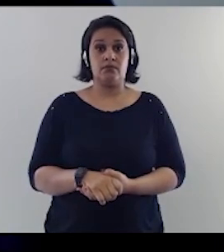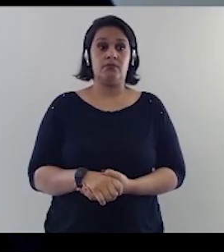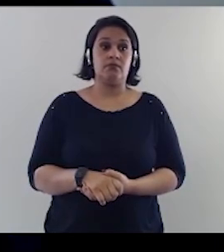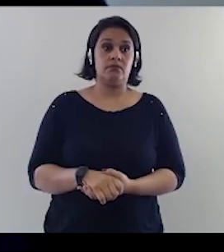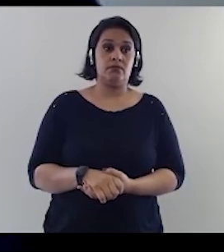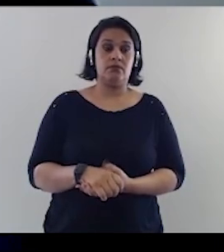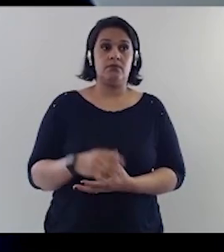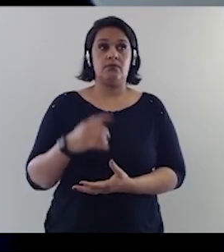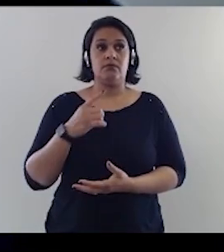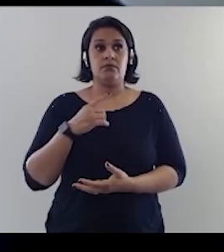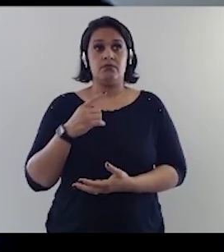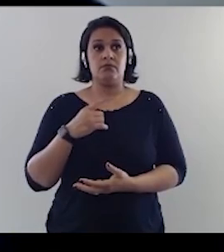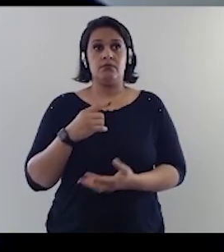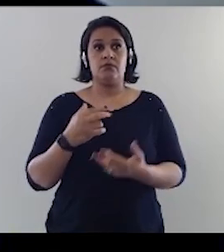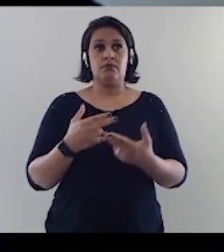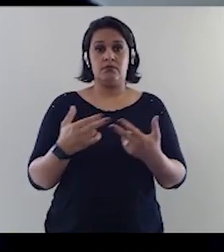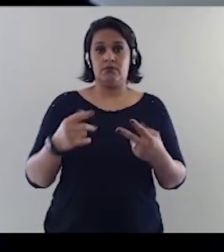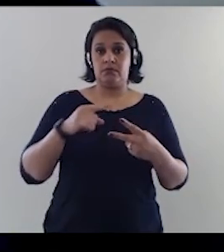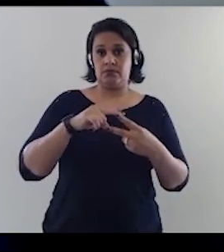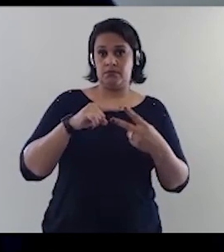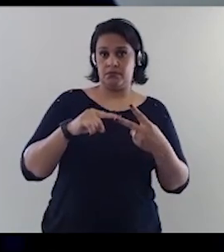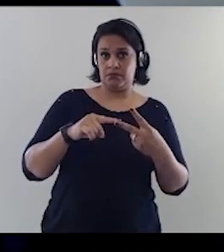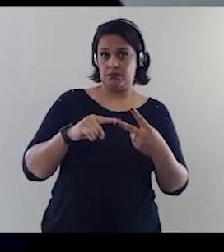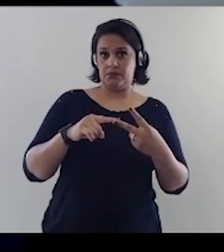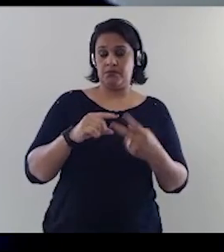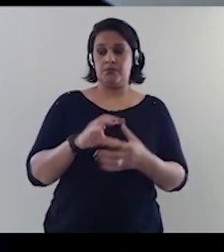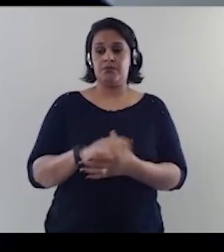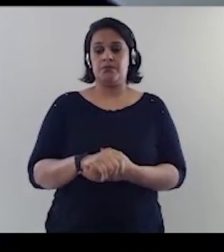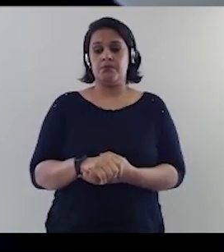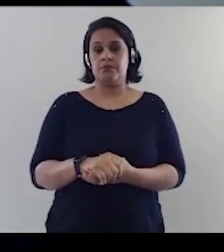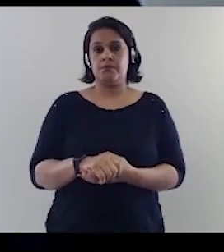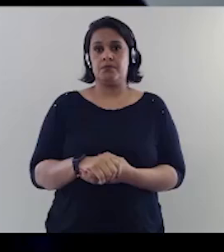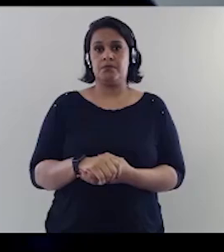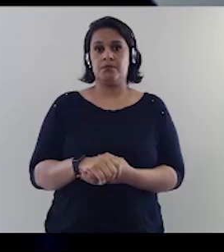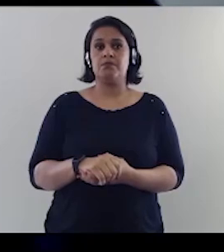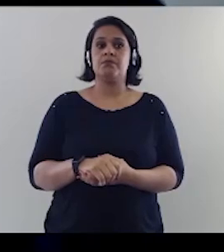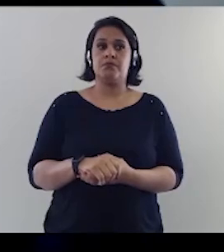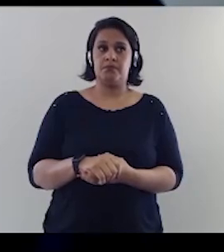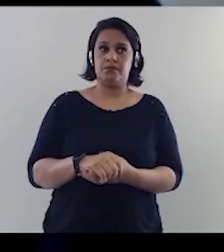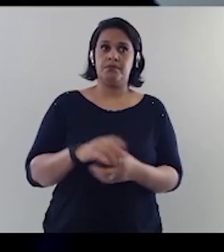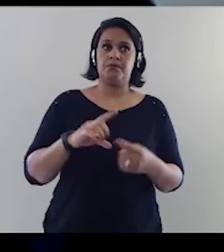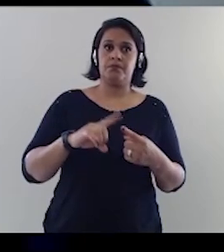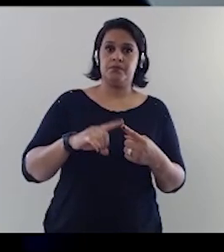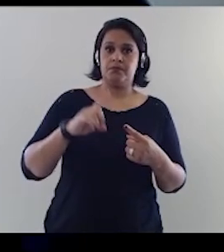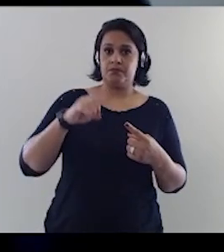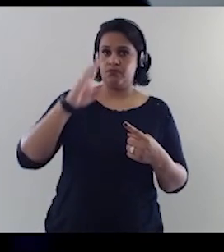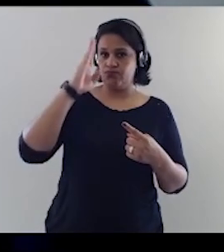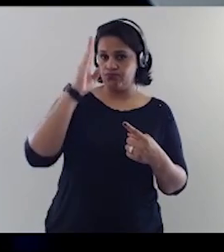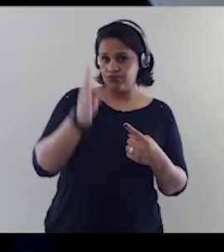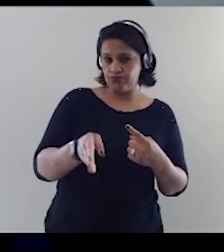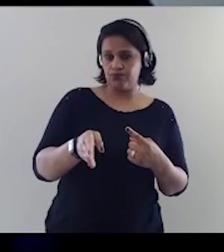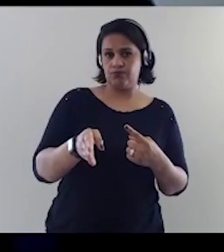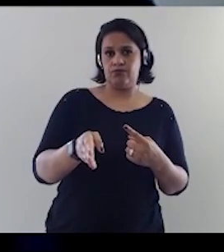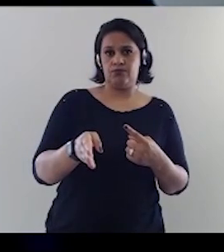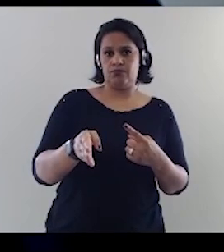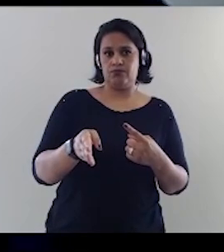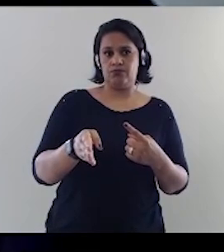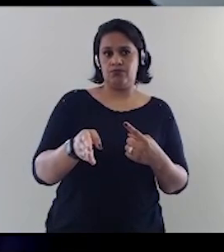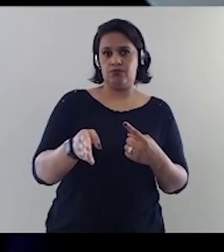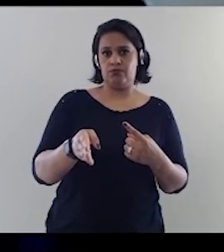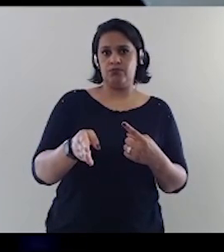tal como os anos, tem duas faces. Uma delas, que eu diria que será a face direita, isto sem qualquer